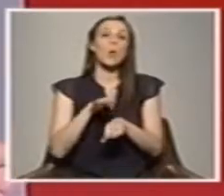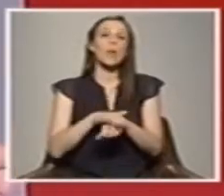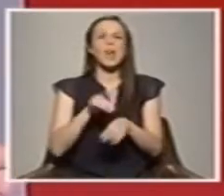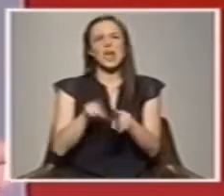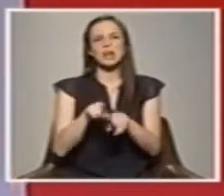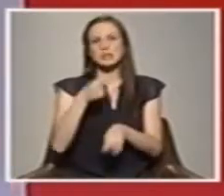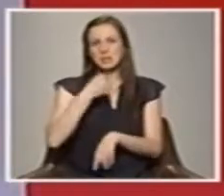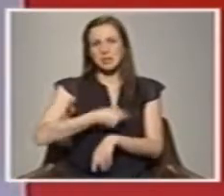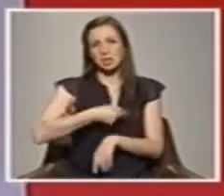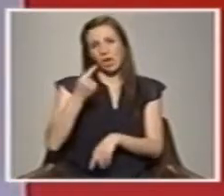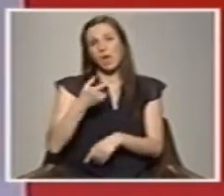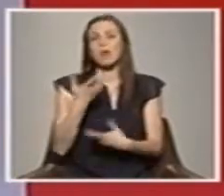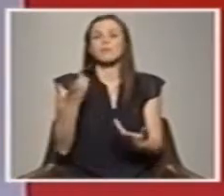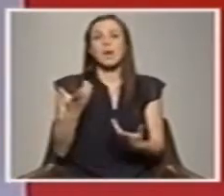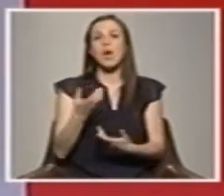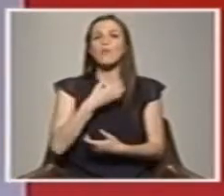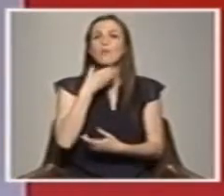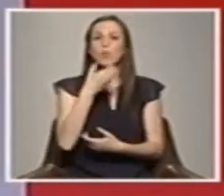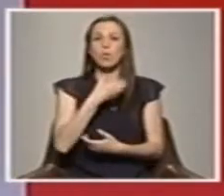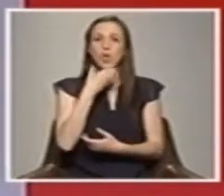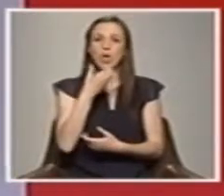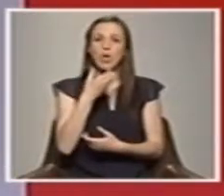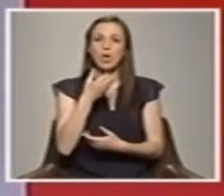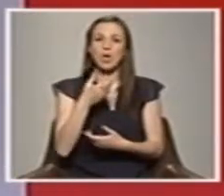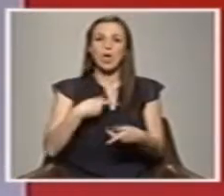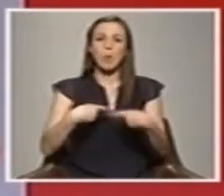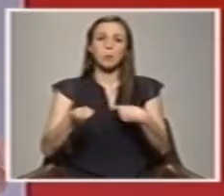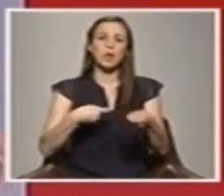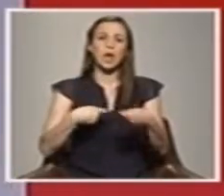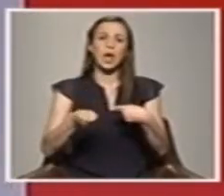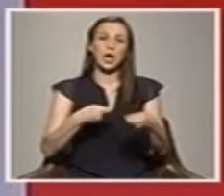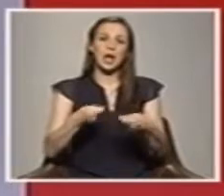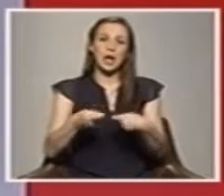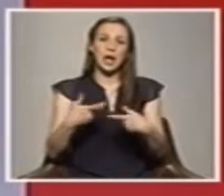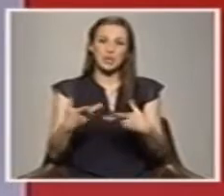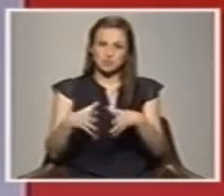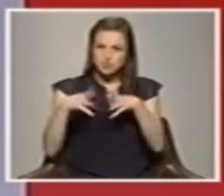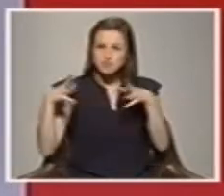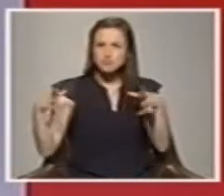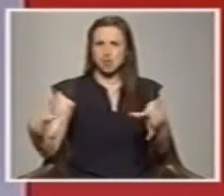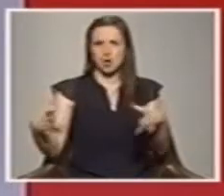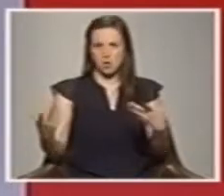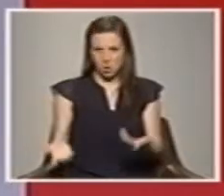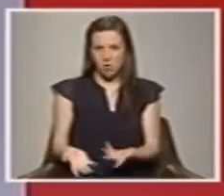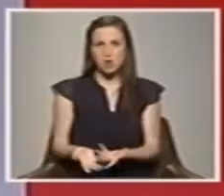a fruta é um mercado na origem, é um mercado por grosso, consideremos assim.